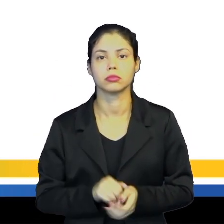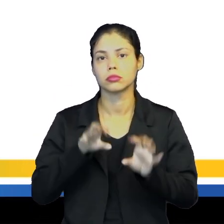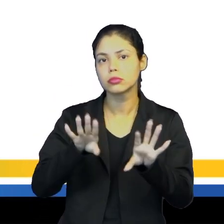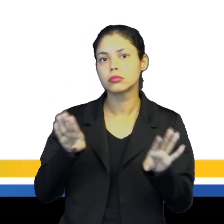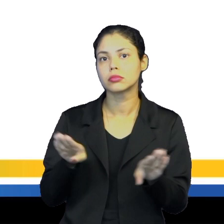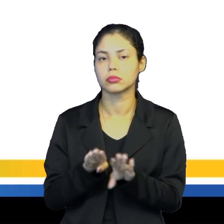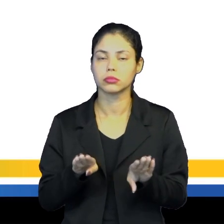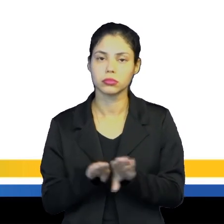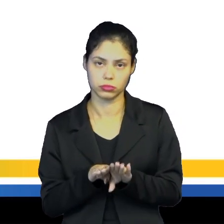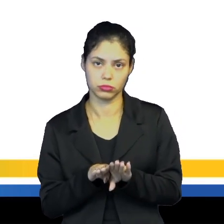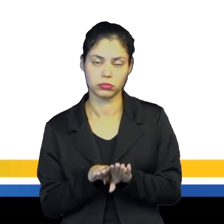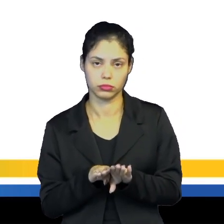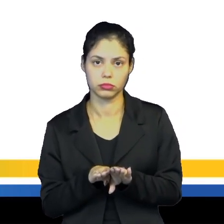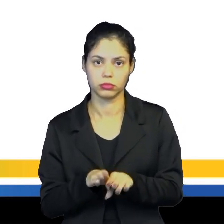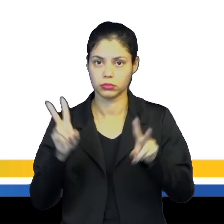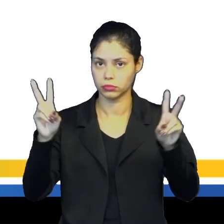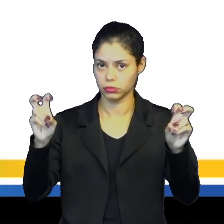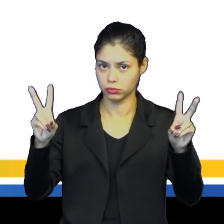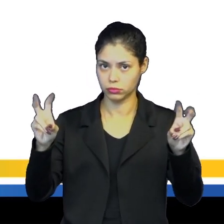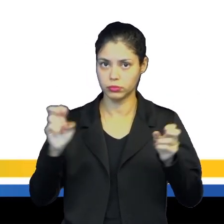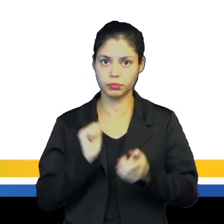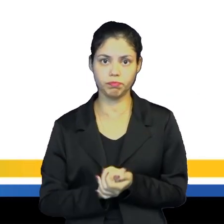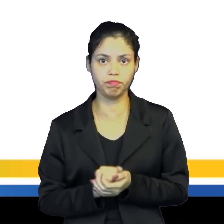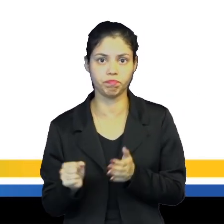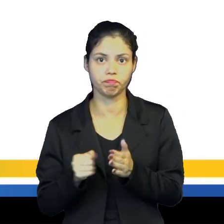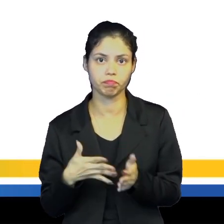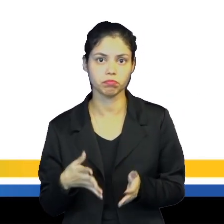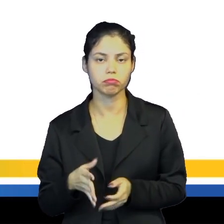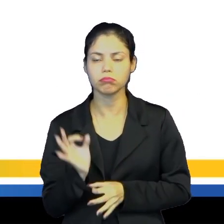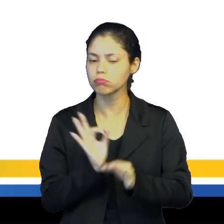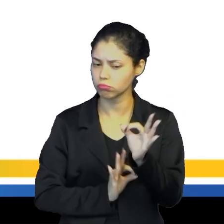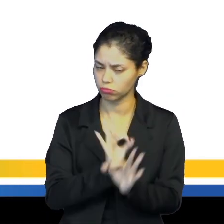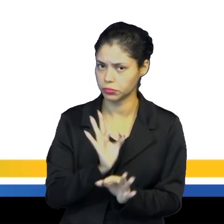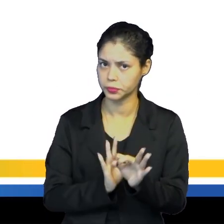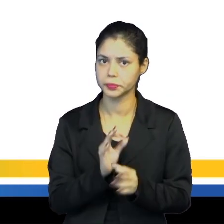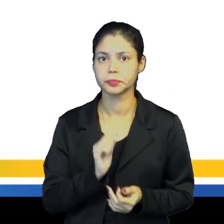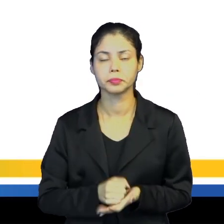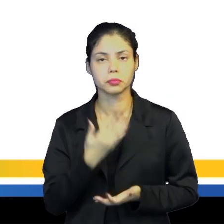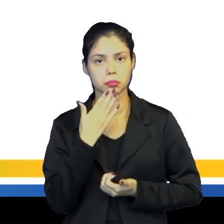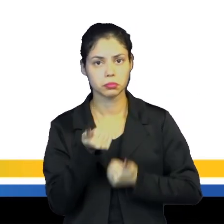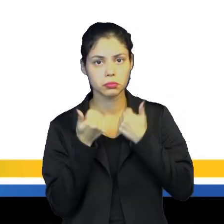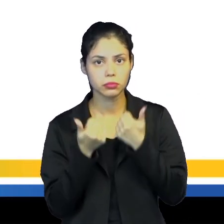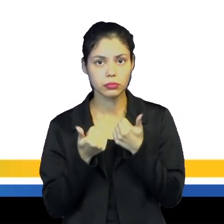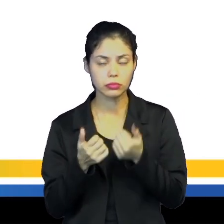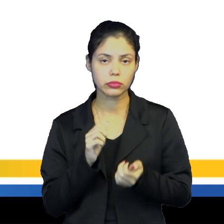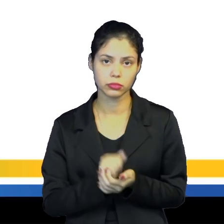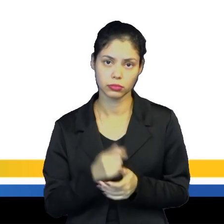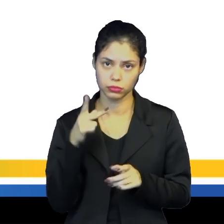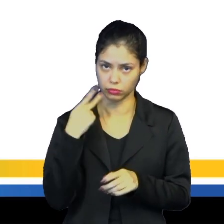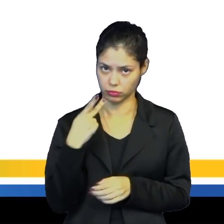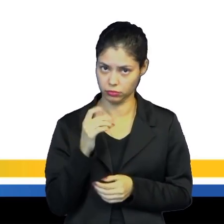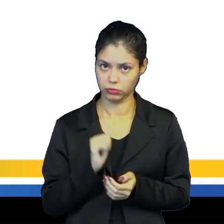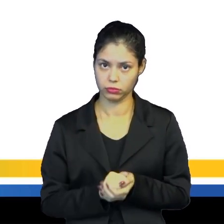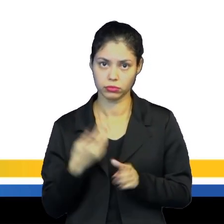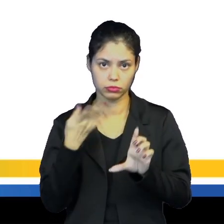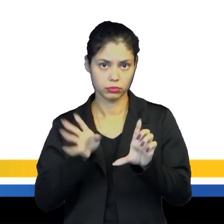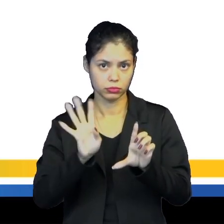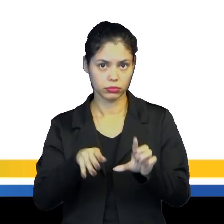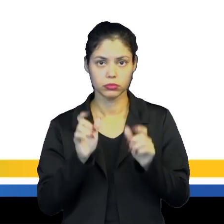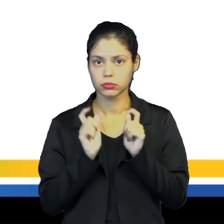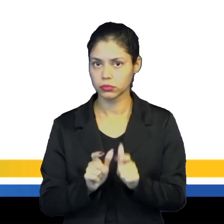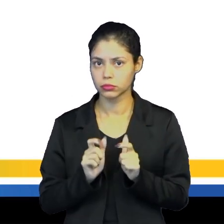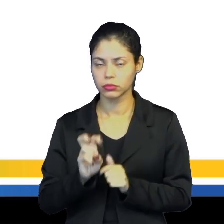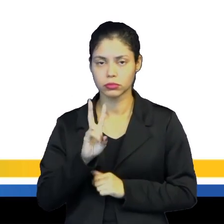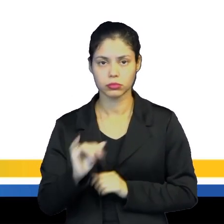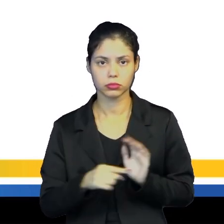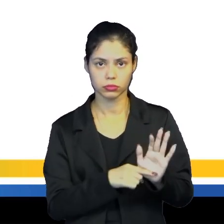aí também, pessoal, é um assunto muito bem tratado, tudo bem? Quando a gente está falando de tabela e aonde ela